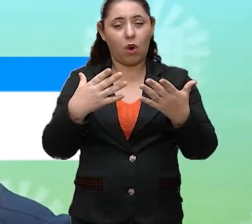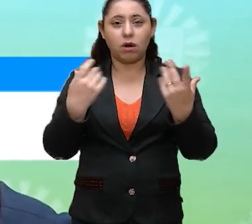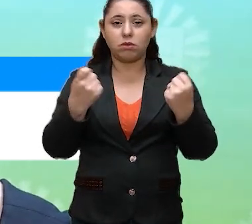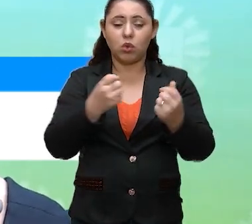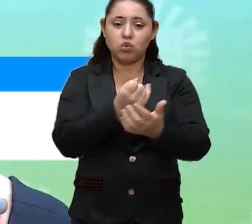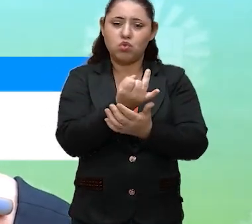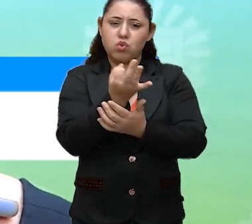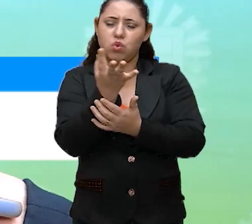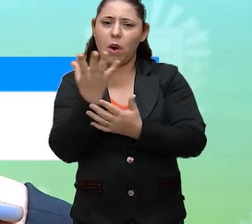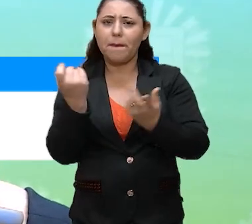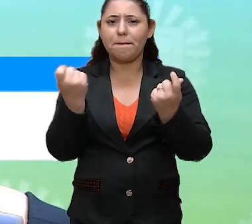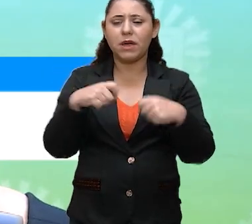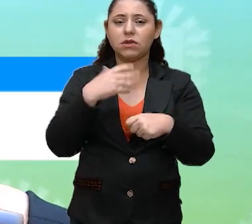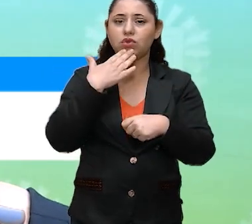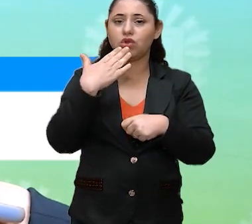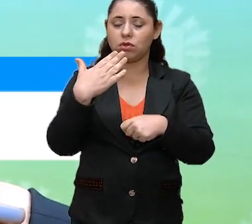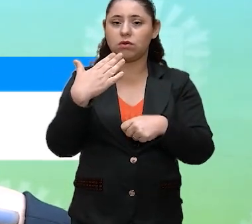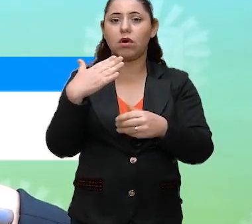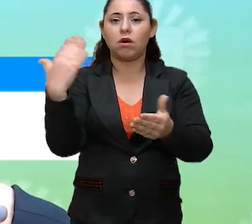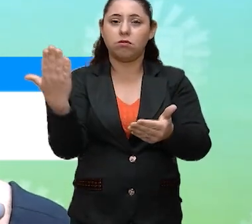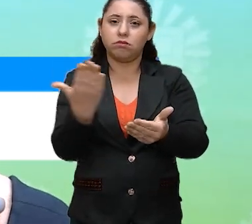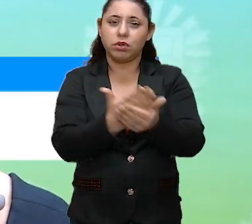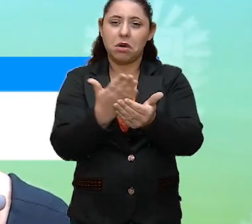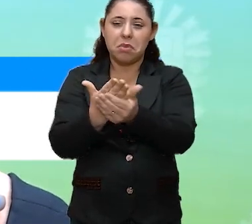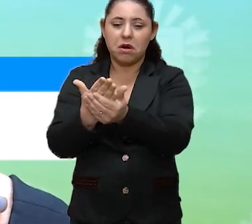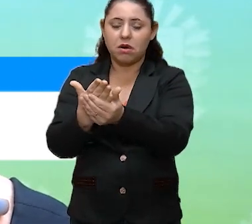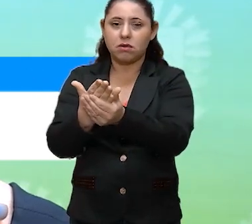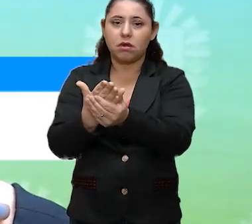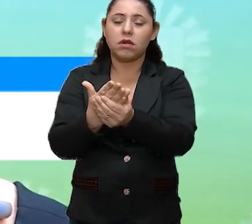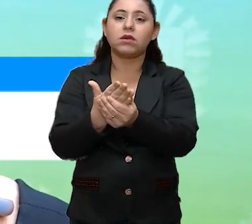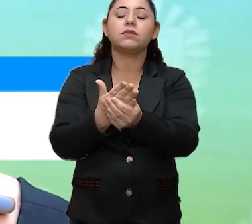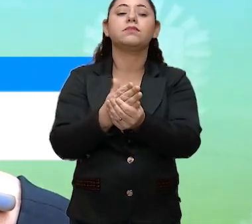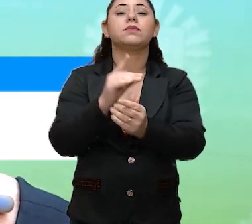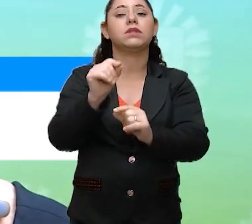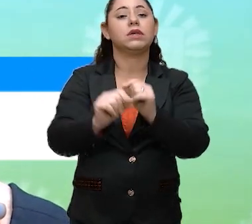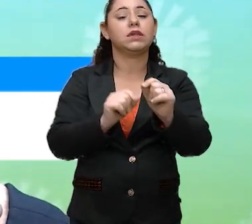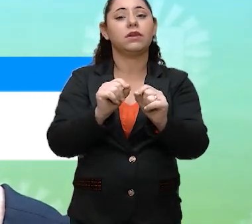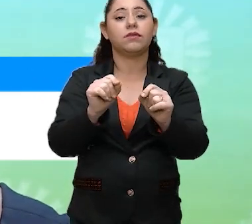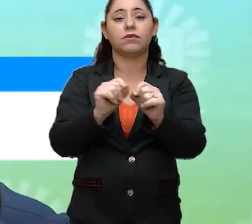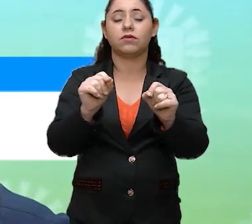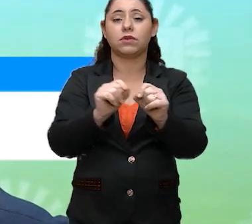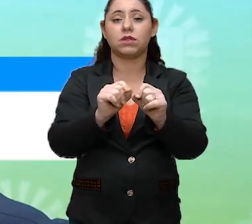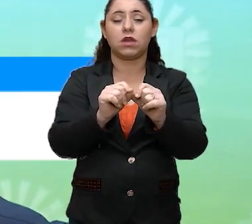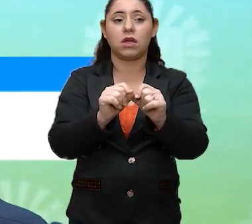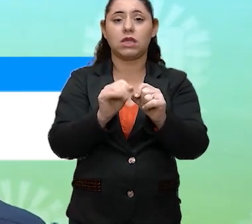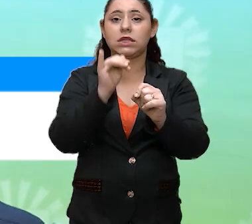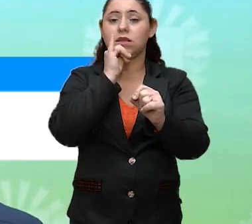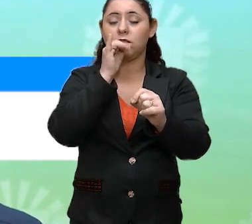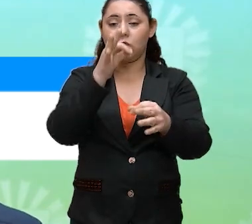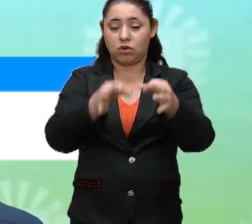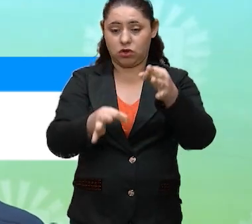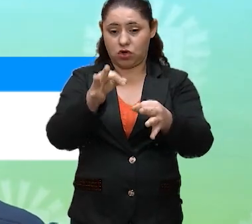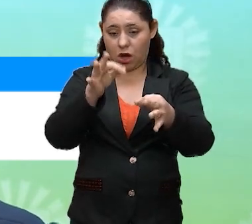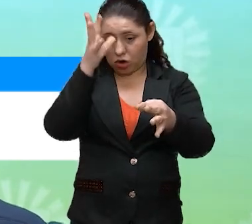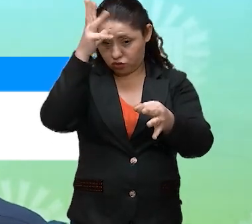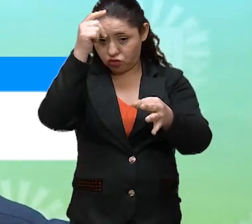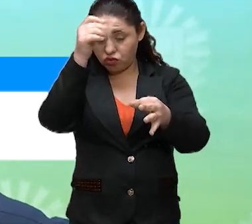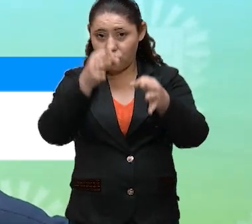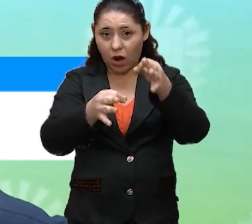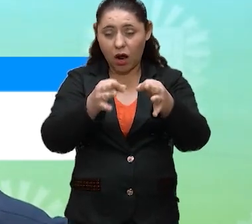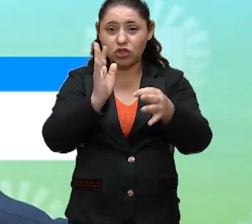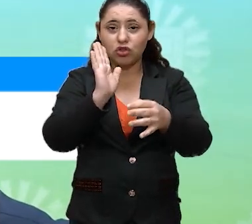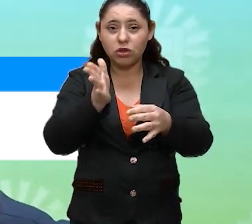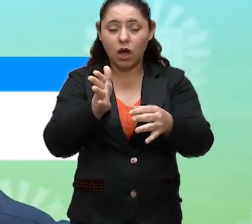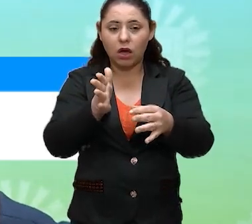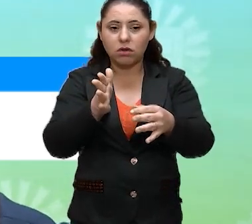uma grande demanda de recursos que visam desfazer decisões já